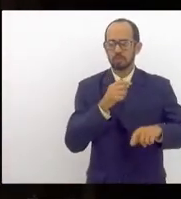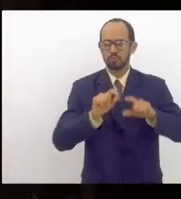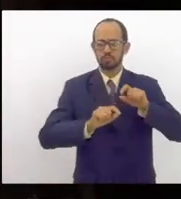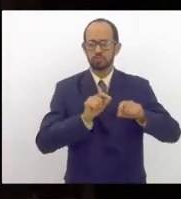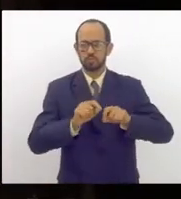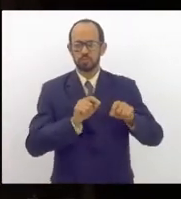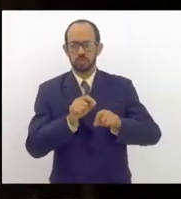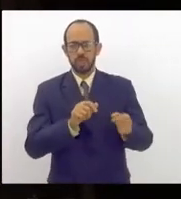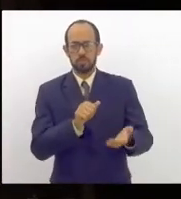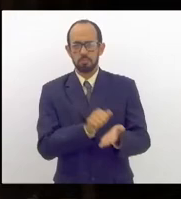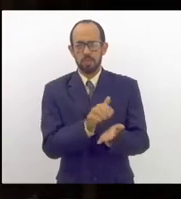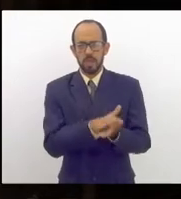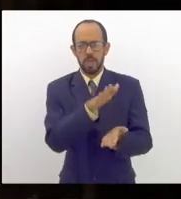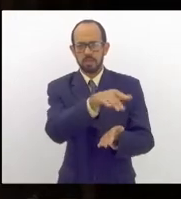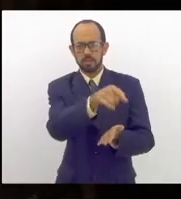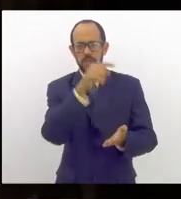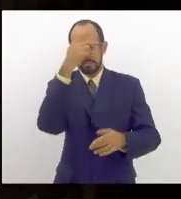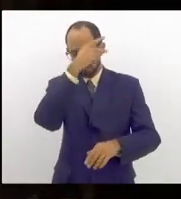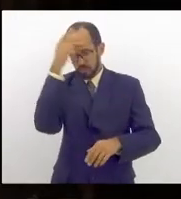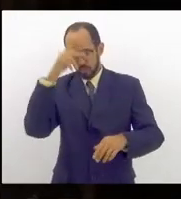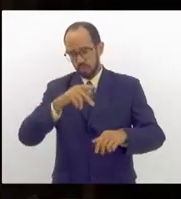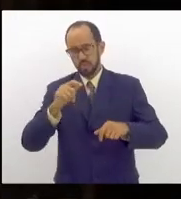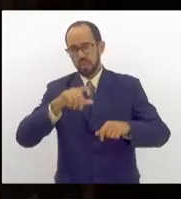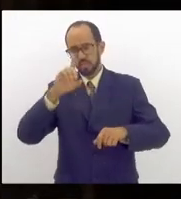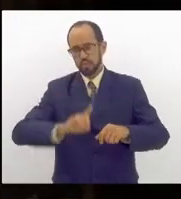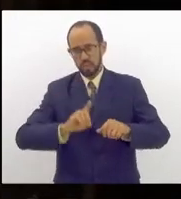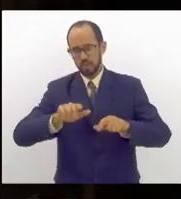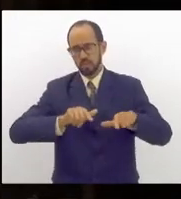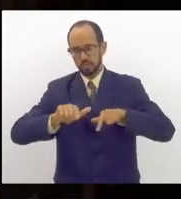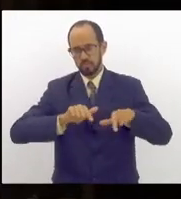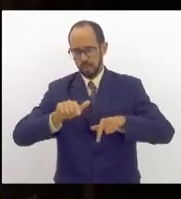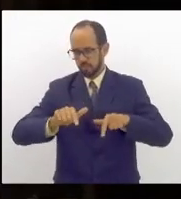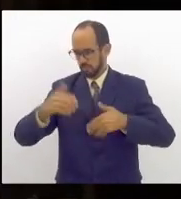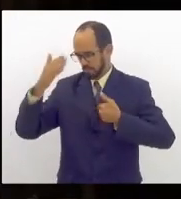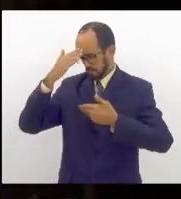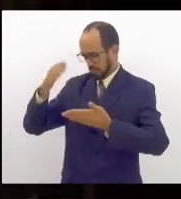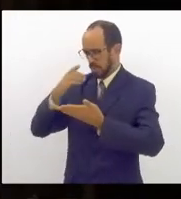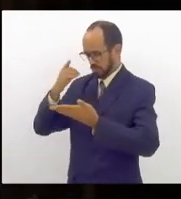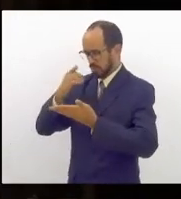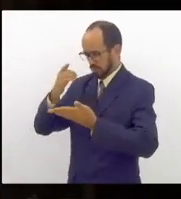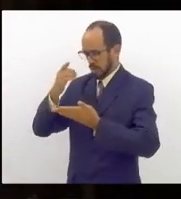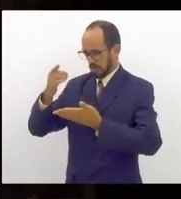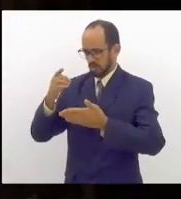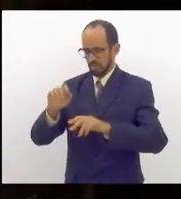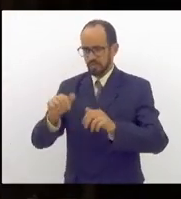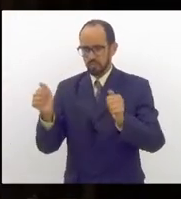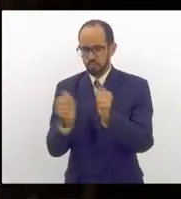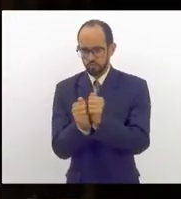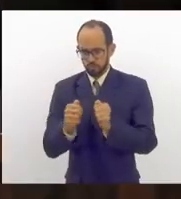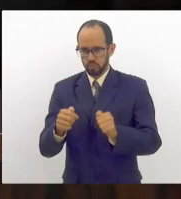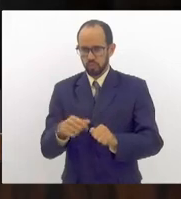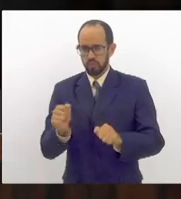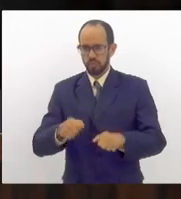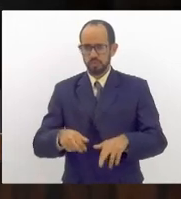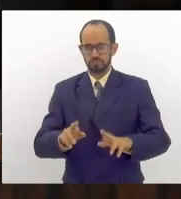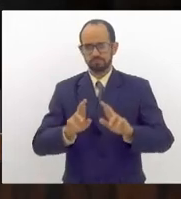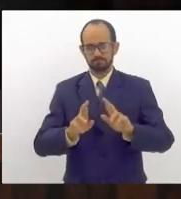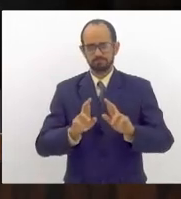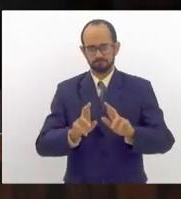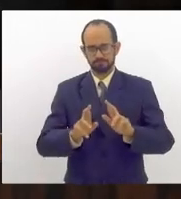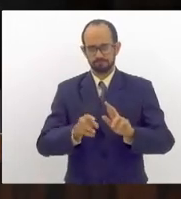também que ele garantir que a riqueza fica na mão deles é isso obrigado deputada contamos com vocês e que essa mensagem